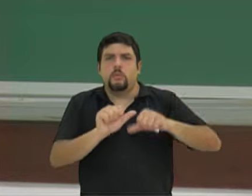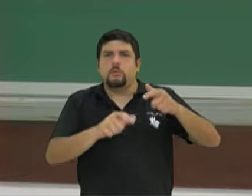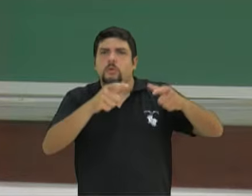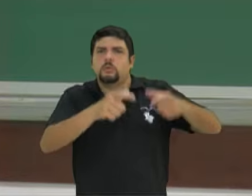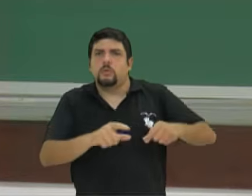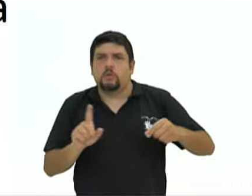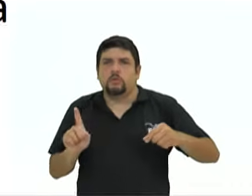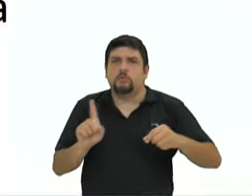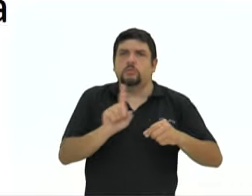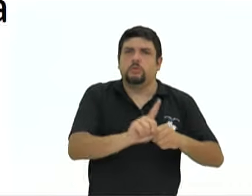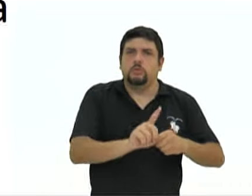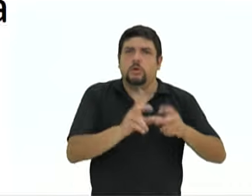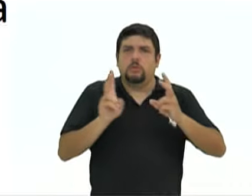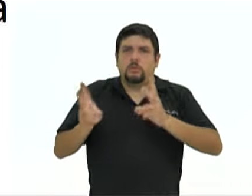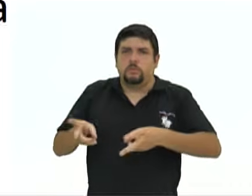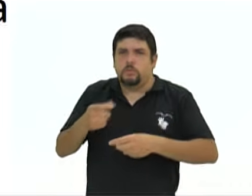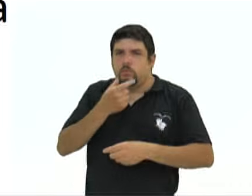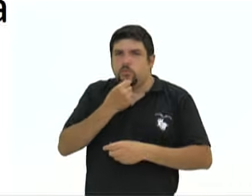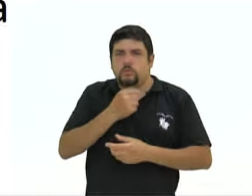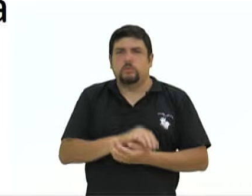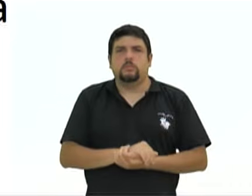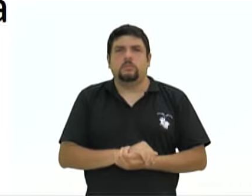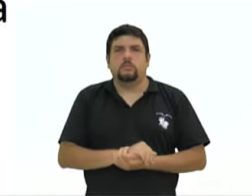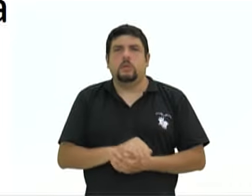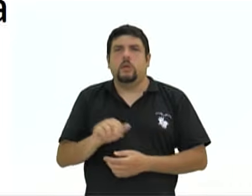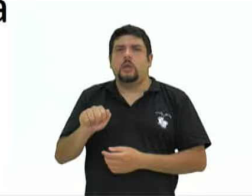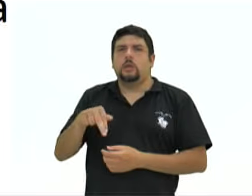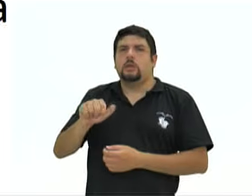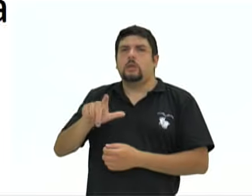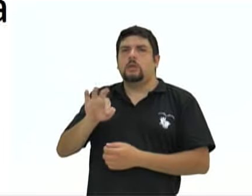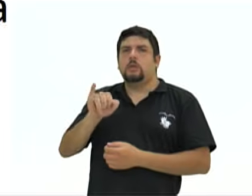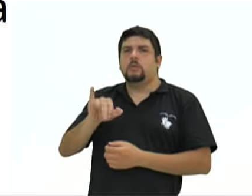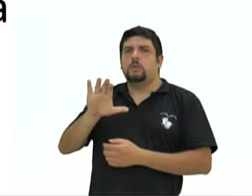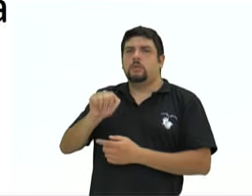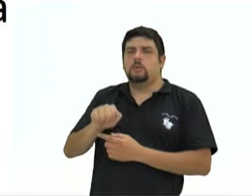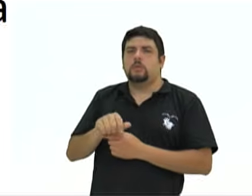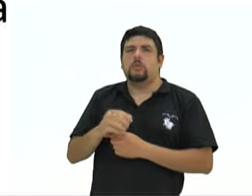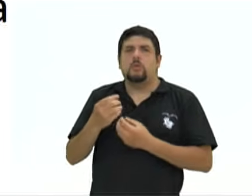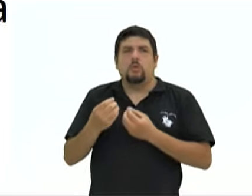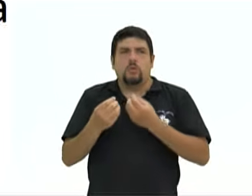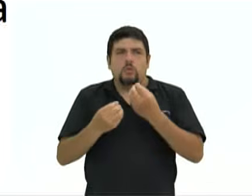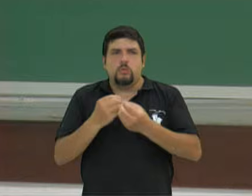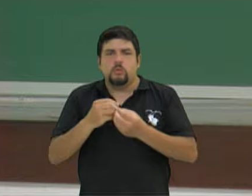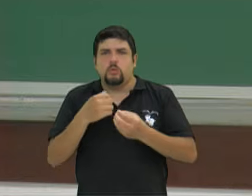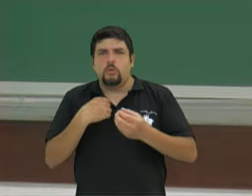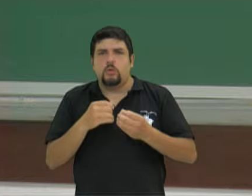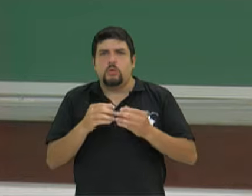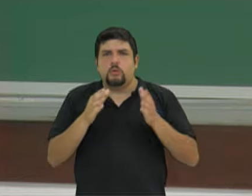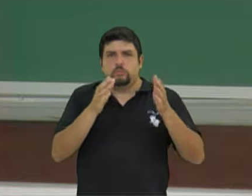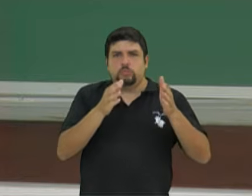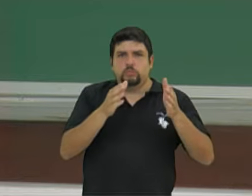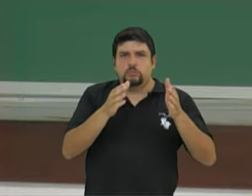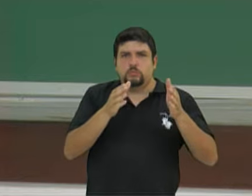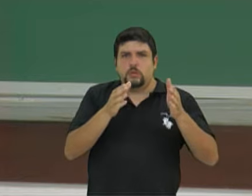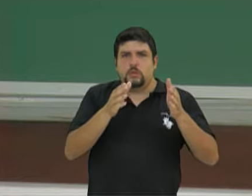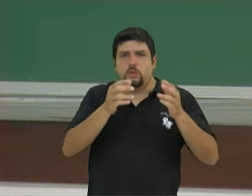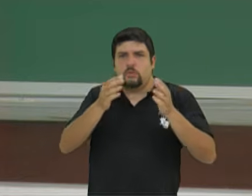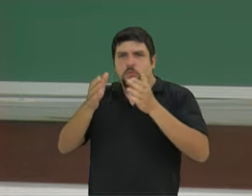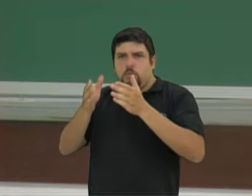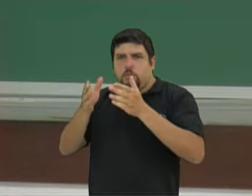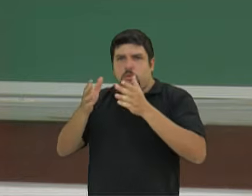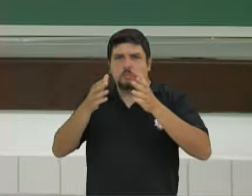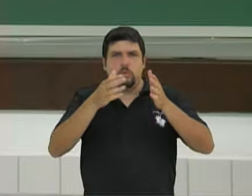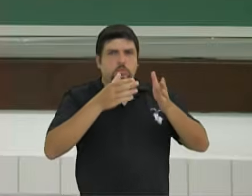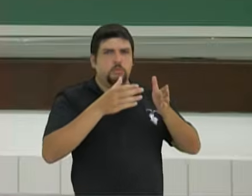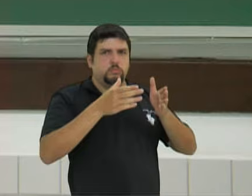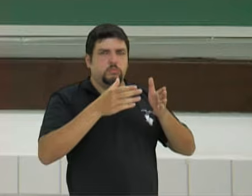A analítica, que era quando ficcionava a mesma cena, mostrando a cena de vários planos. Eu estou aqui, na câmera 2,